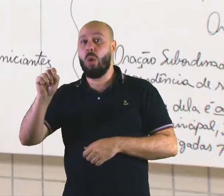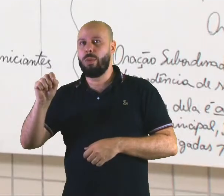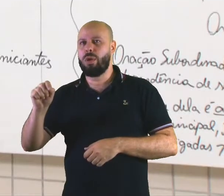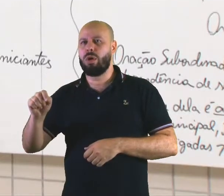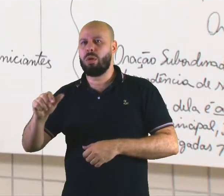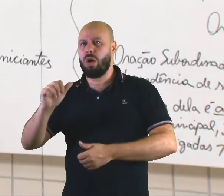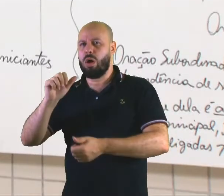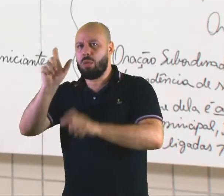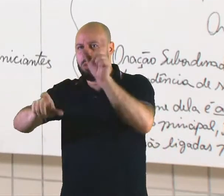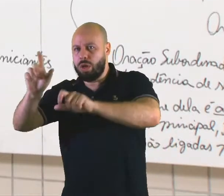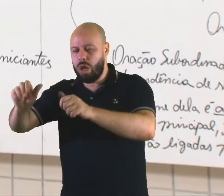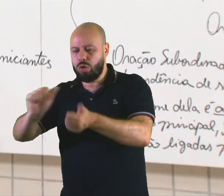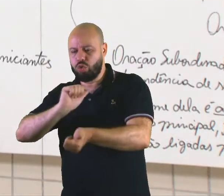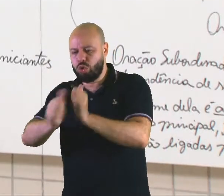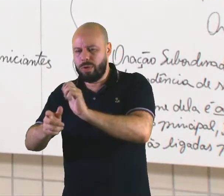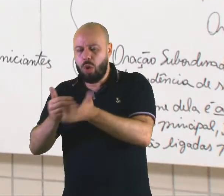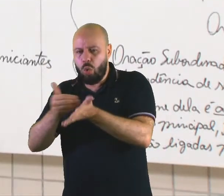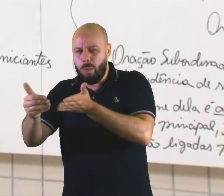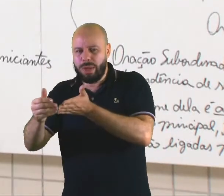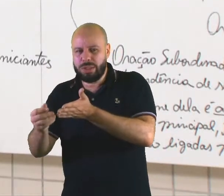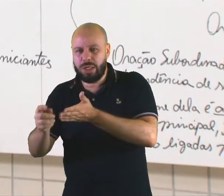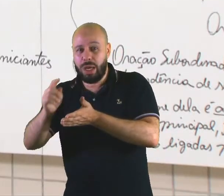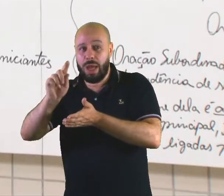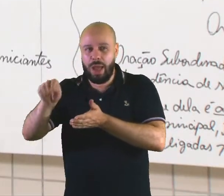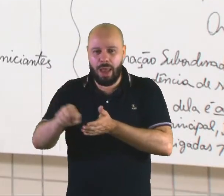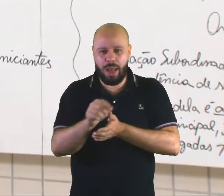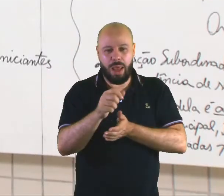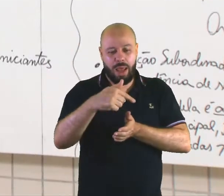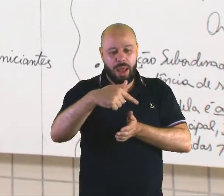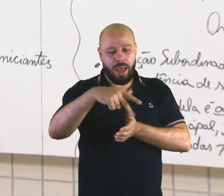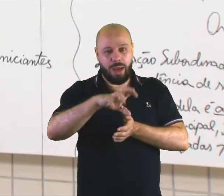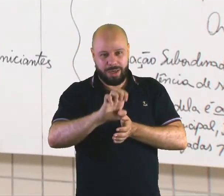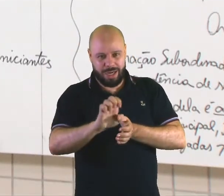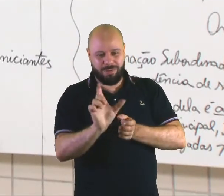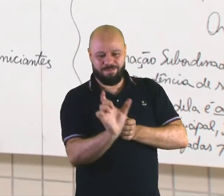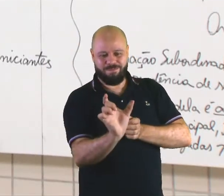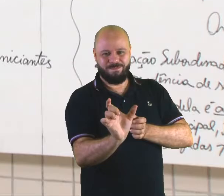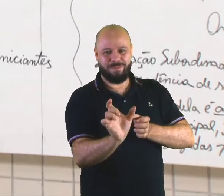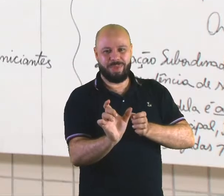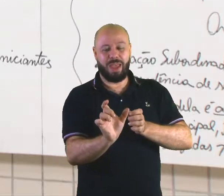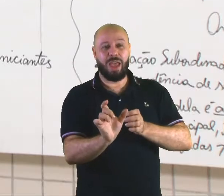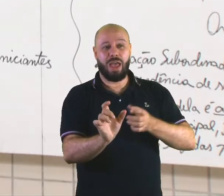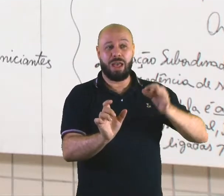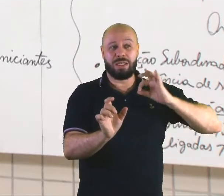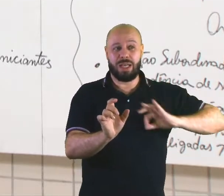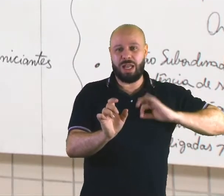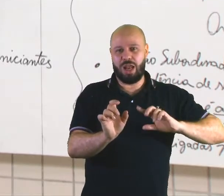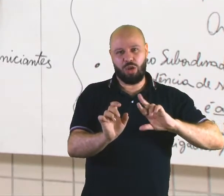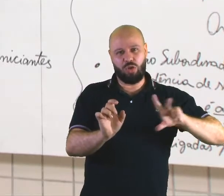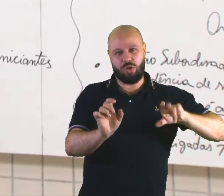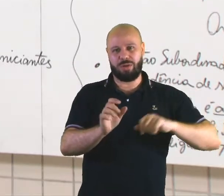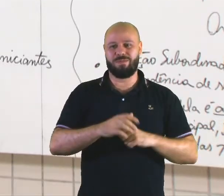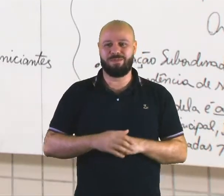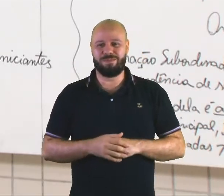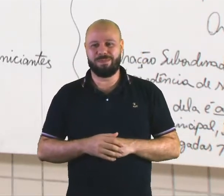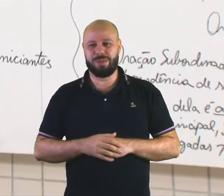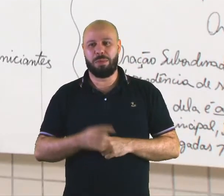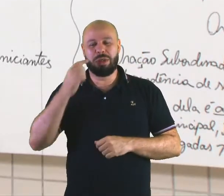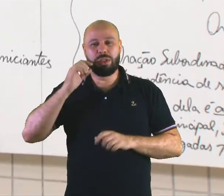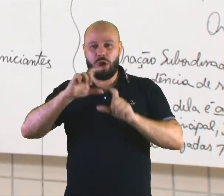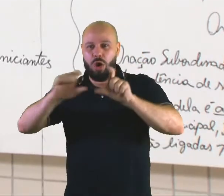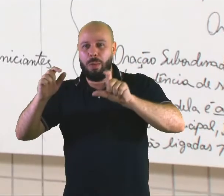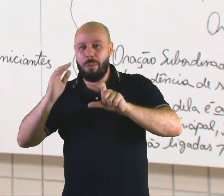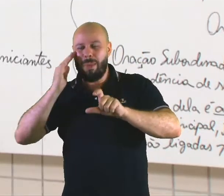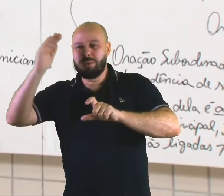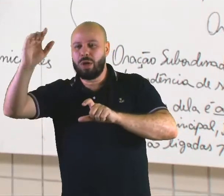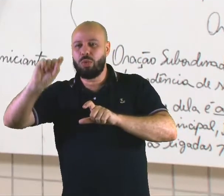iniciantes, todos os iniciantes, eles não recebem salário. Vocês perceberam que a minha oração principal, ela veio